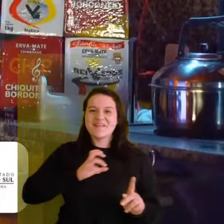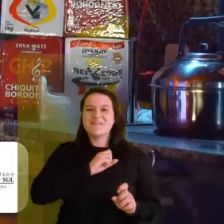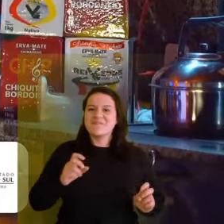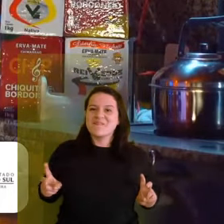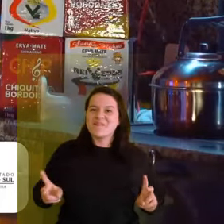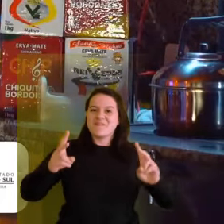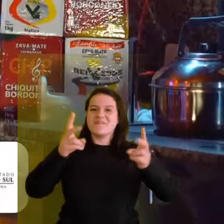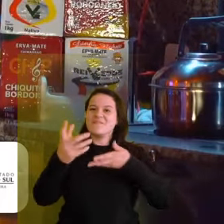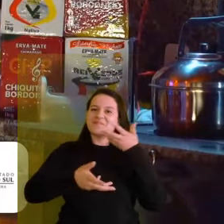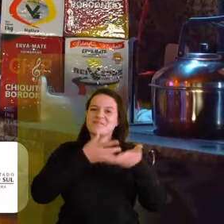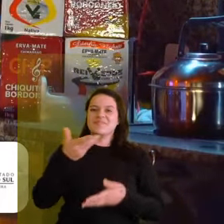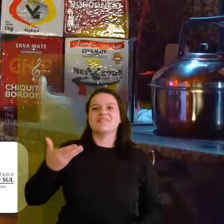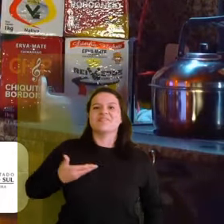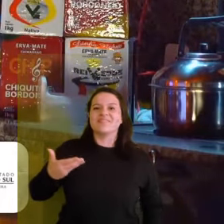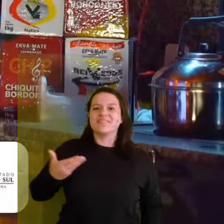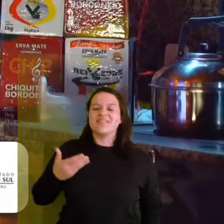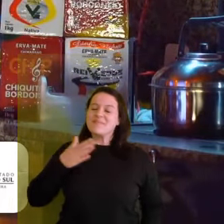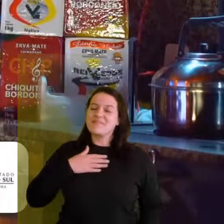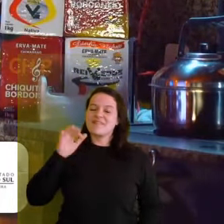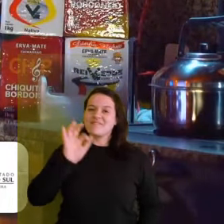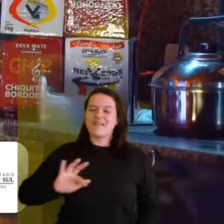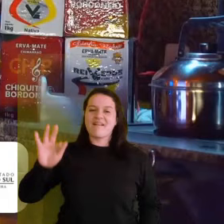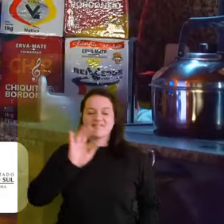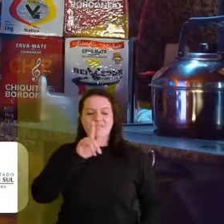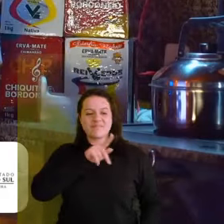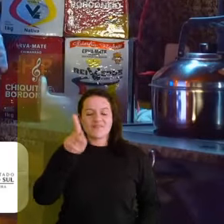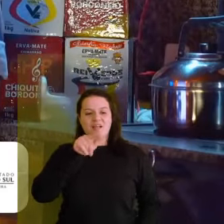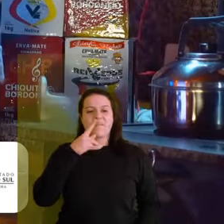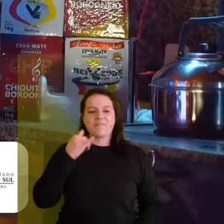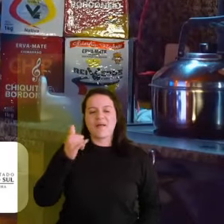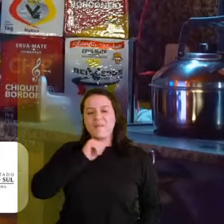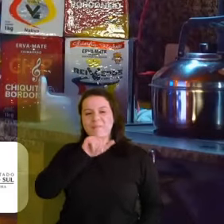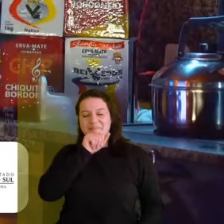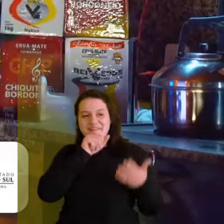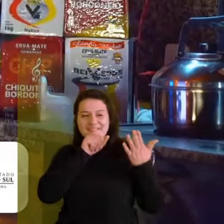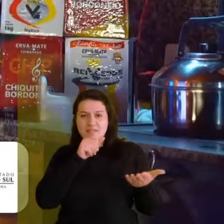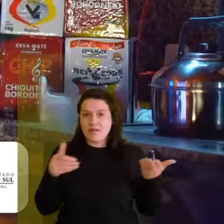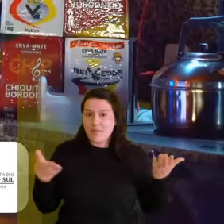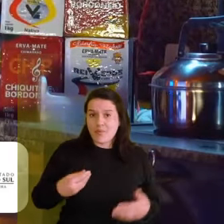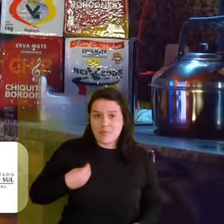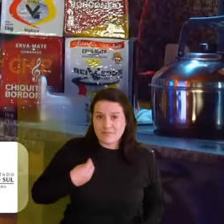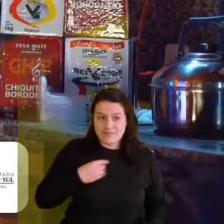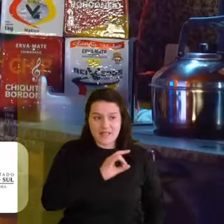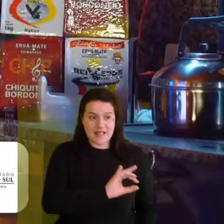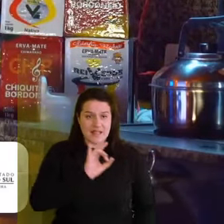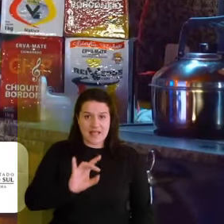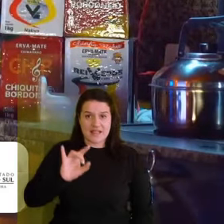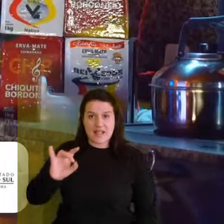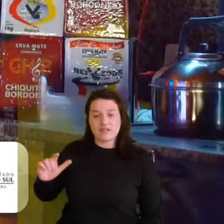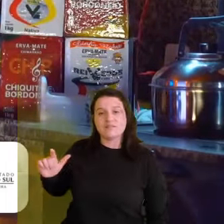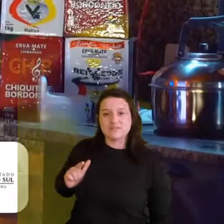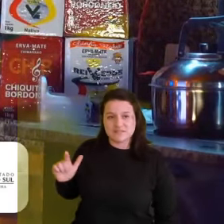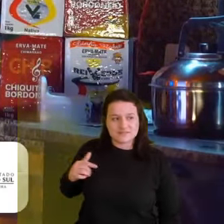minha faculdade, professores são meus pais. Põe nesta vida cada um colhe o que planta, semeia bondade, vai colher